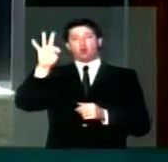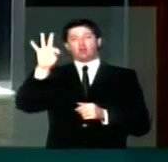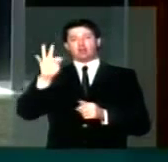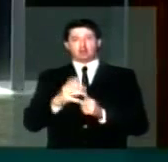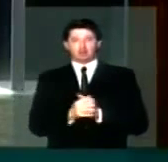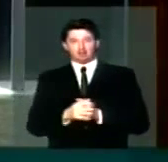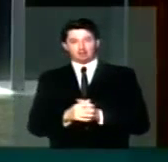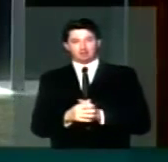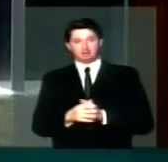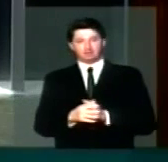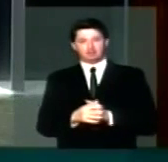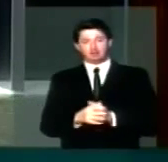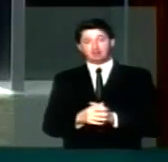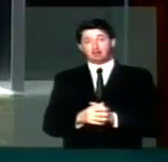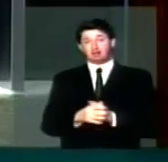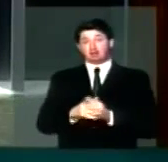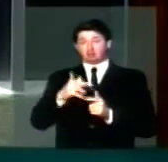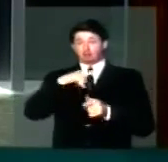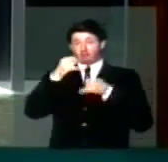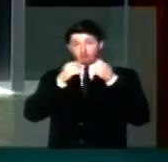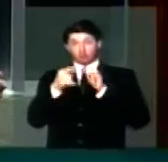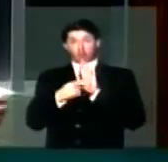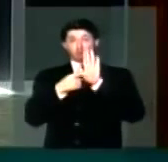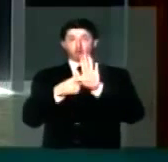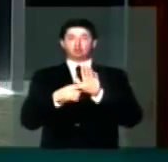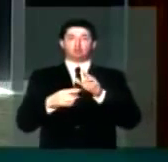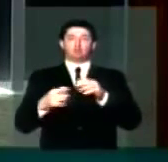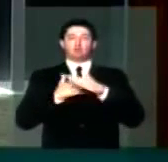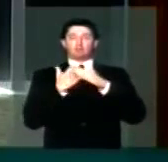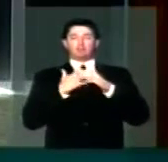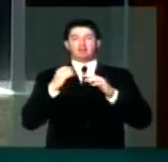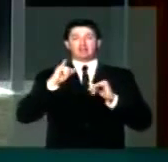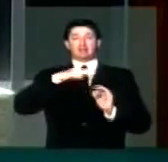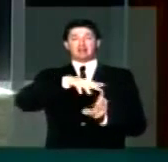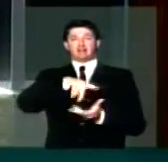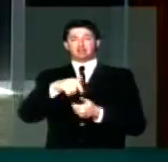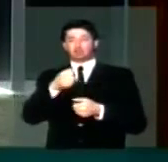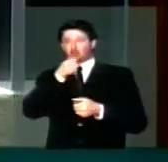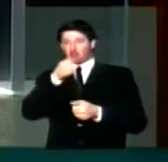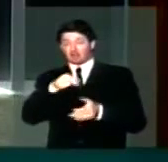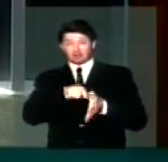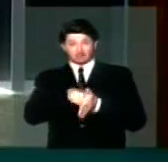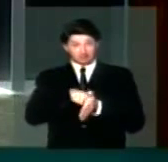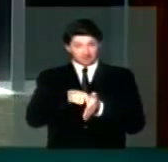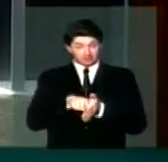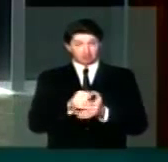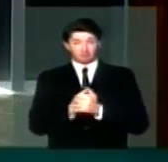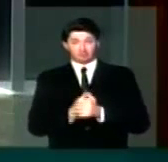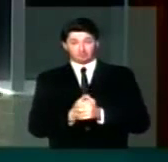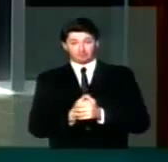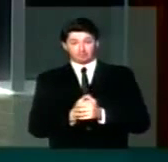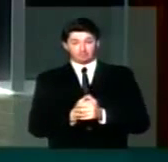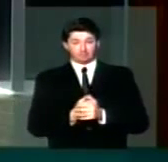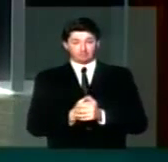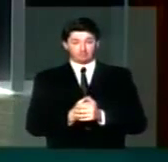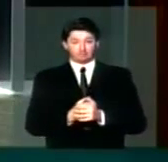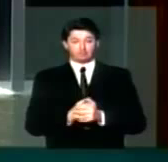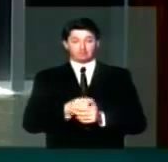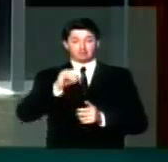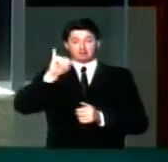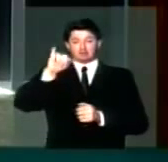Monde forneceu estas informações para um consórcio internacional de jornalistas investigativos, cuja